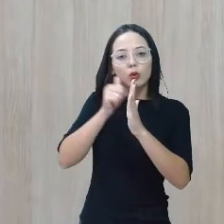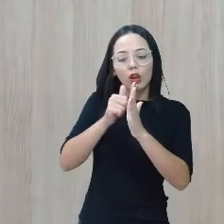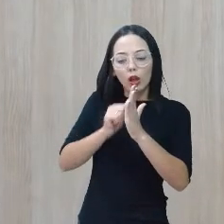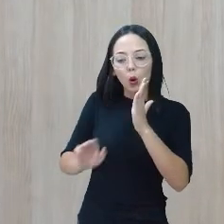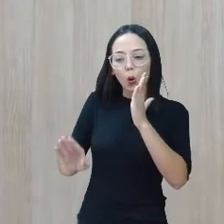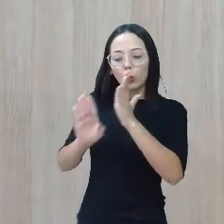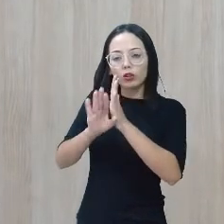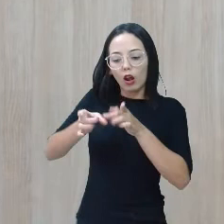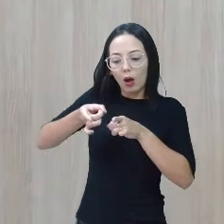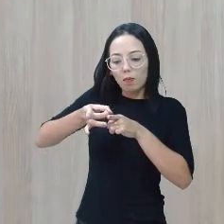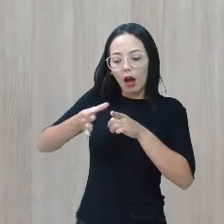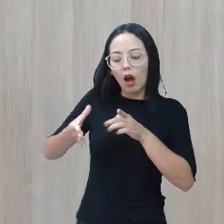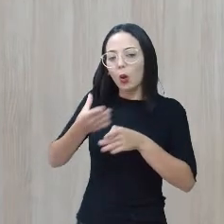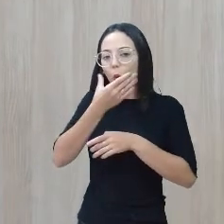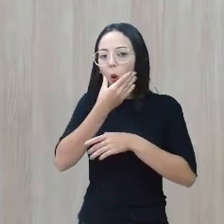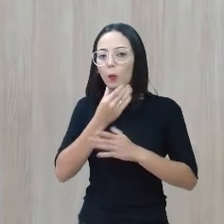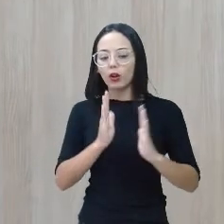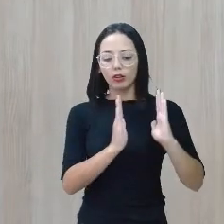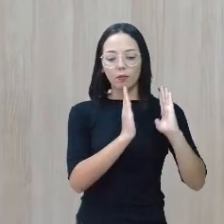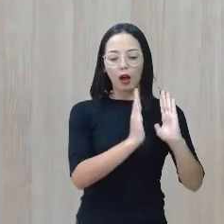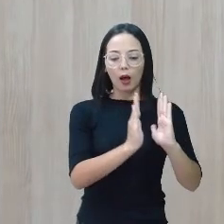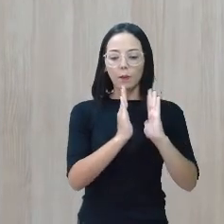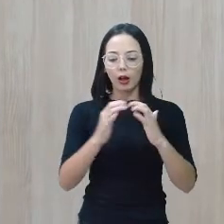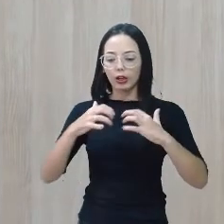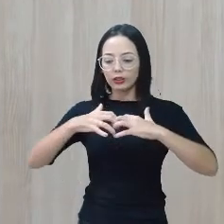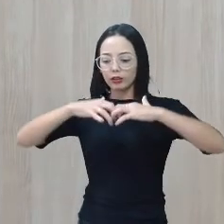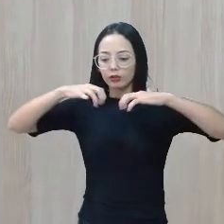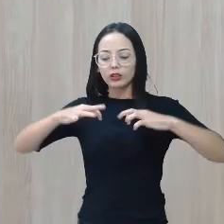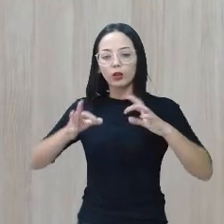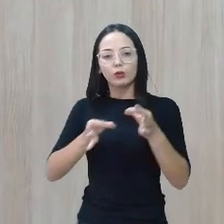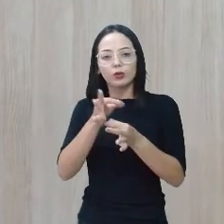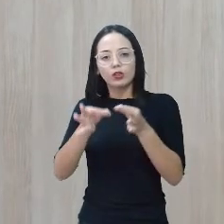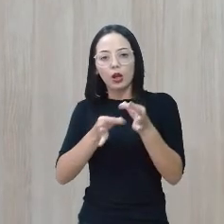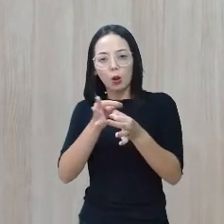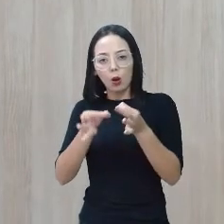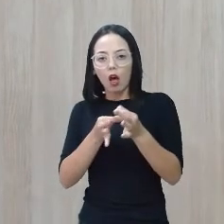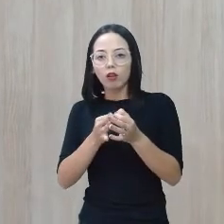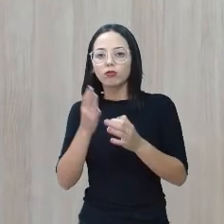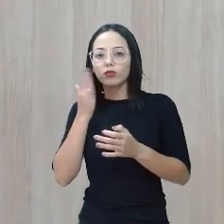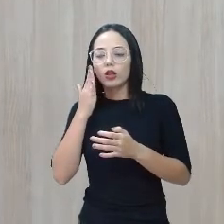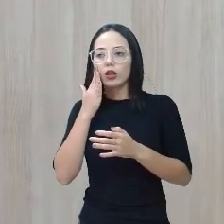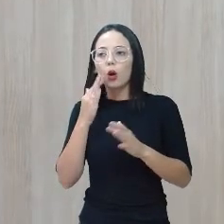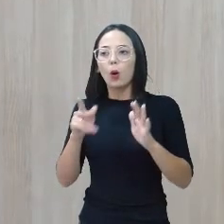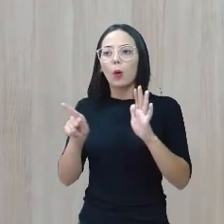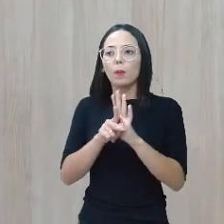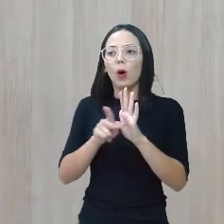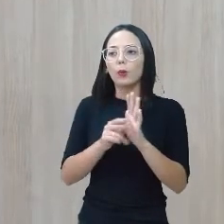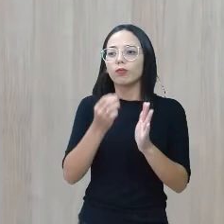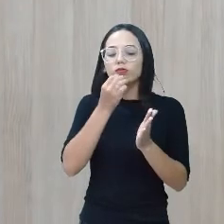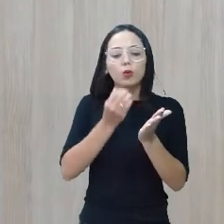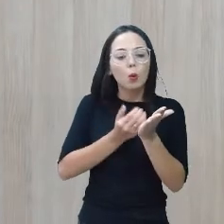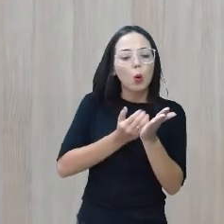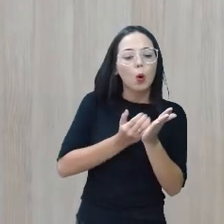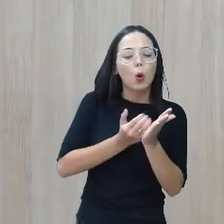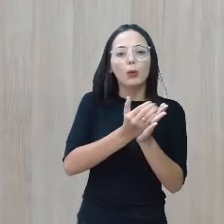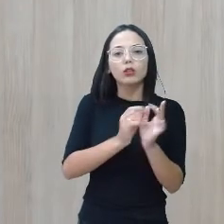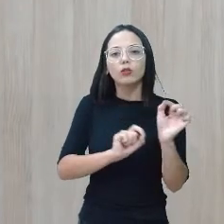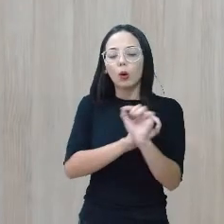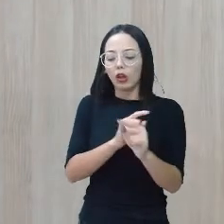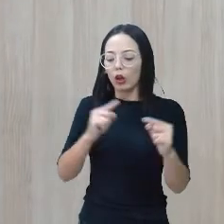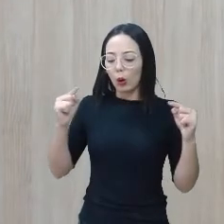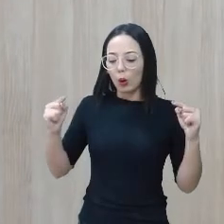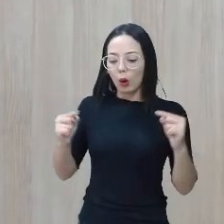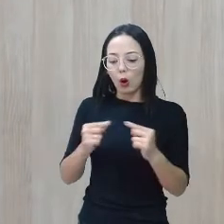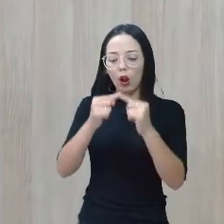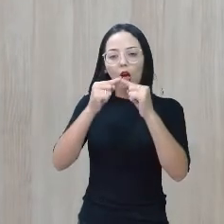que passa por aquelas fases de divisão celular, então, que passa na fase de nidação, vai colar no